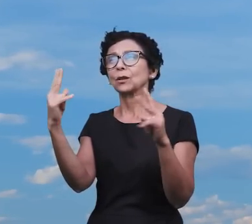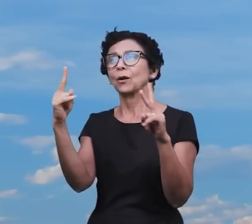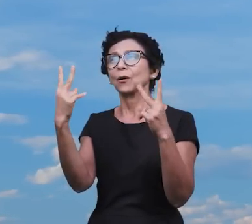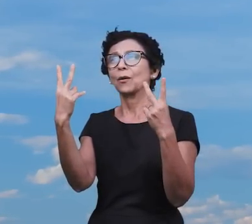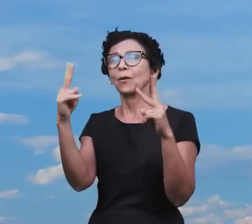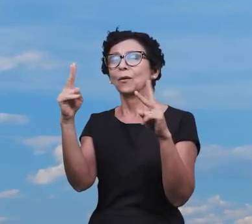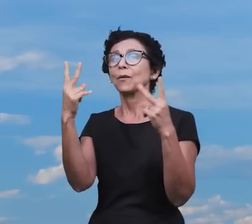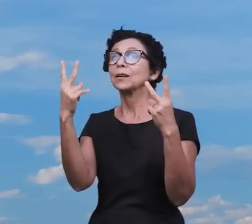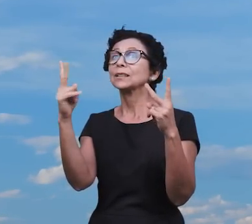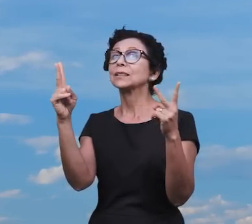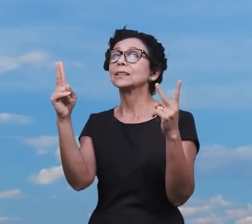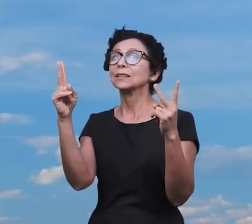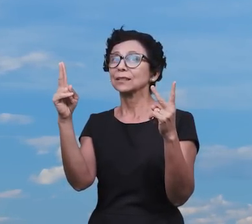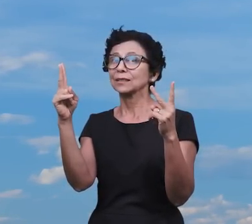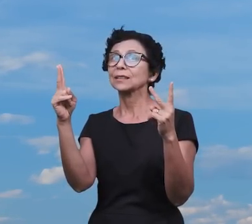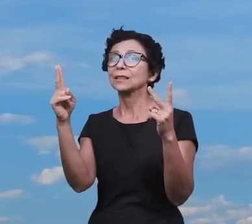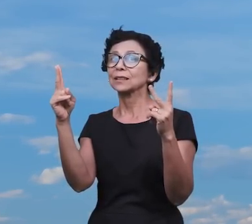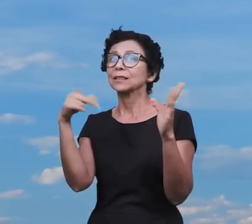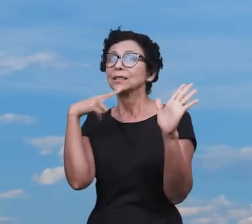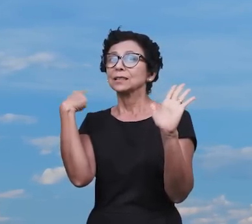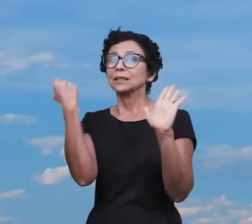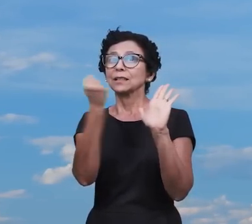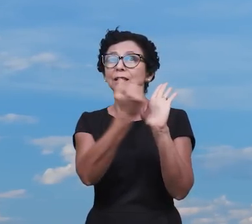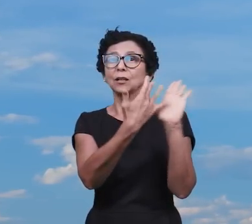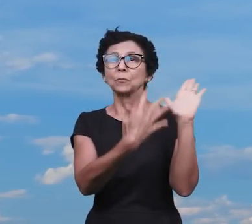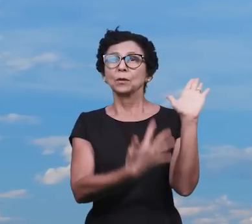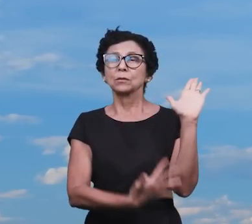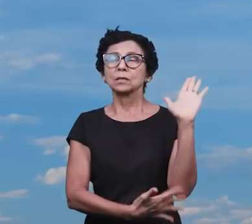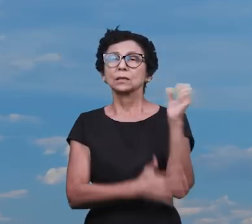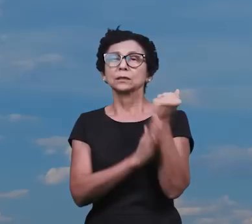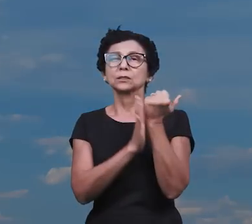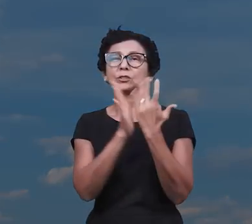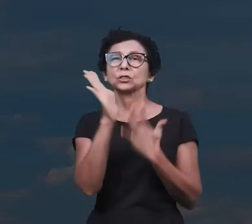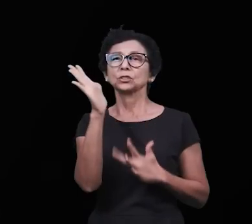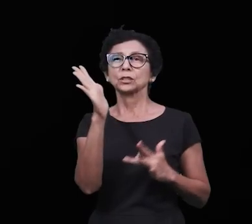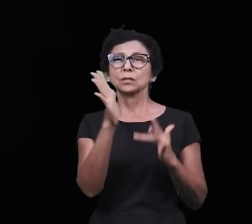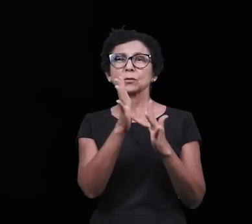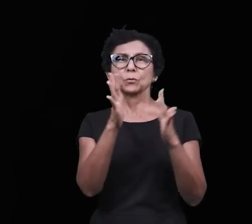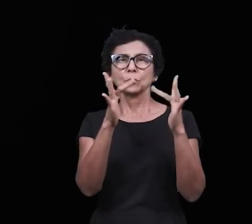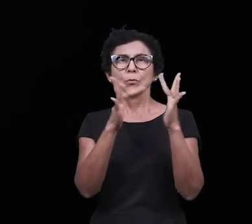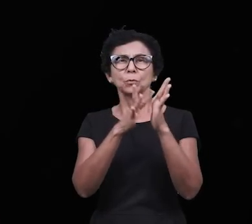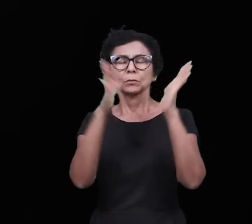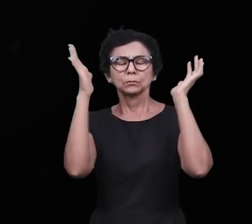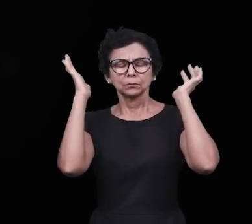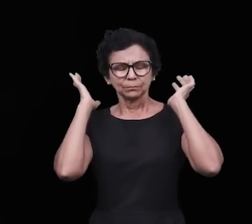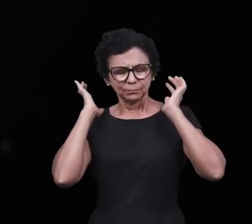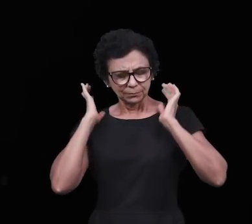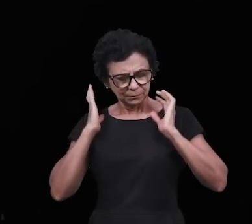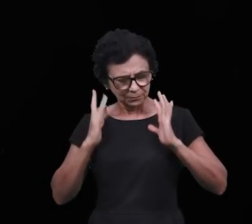concede-me Tua vitória, derrama o sangue de